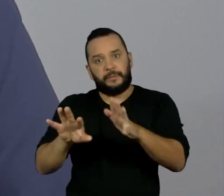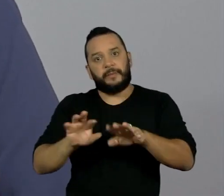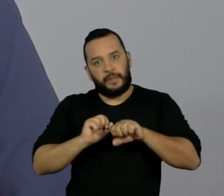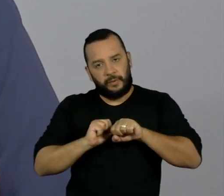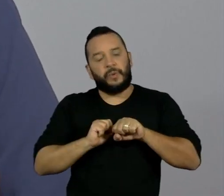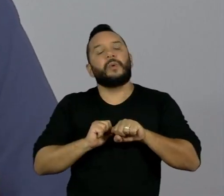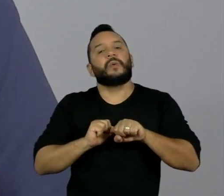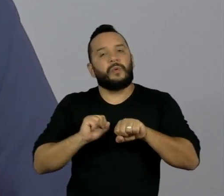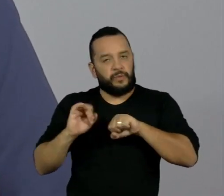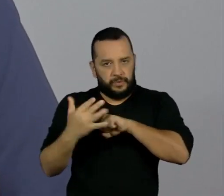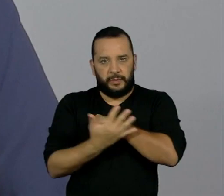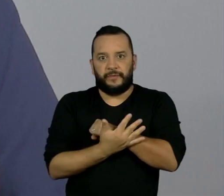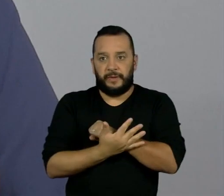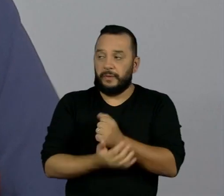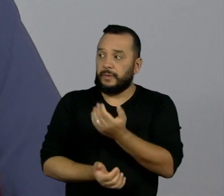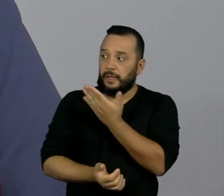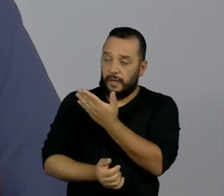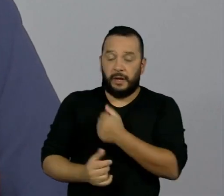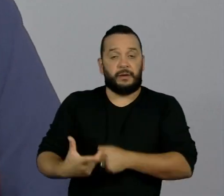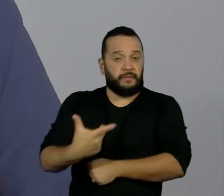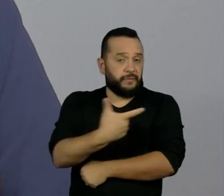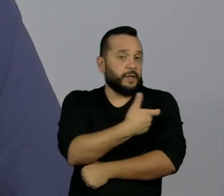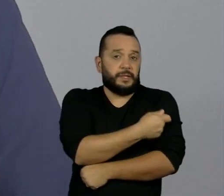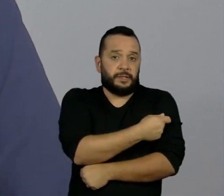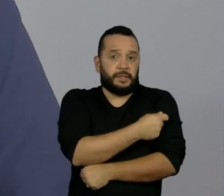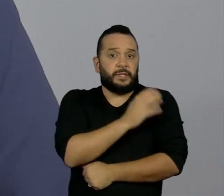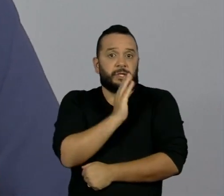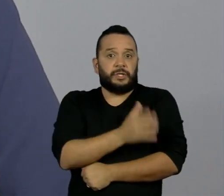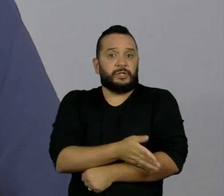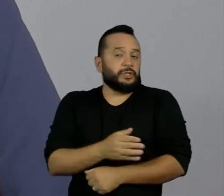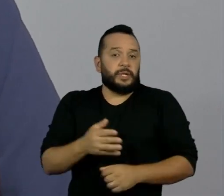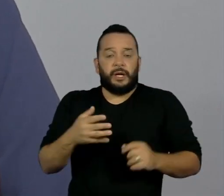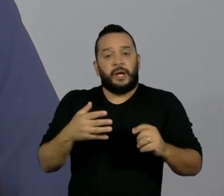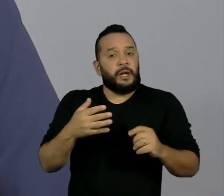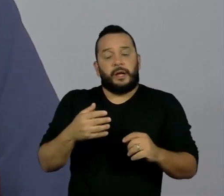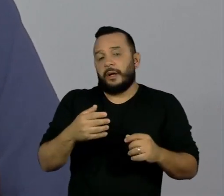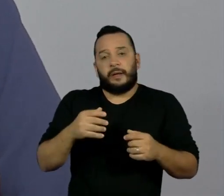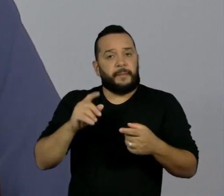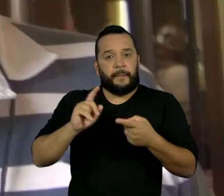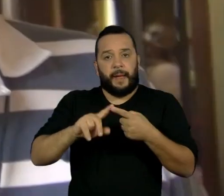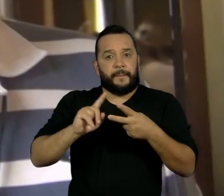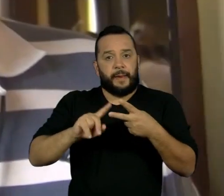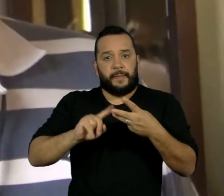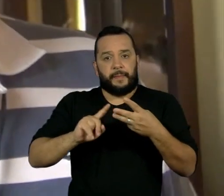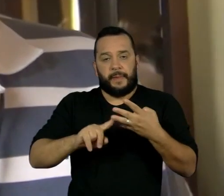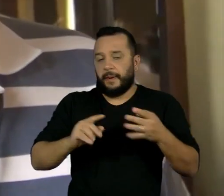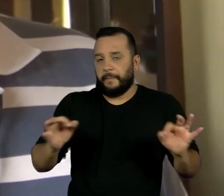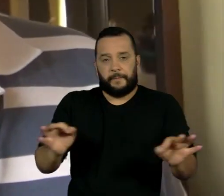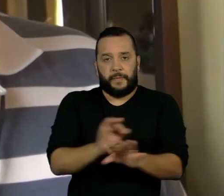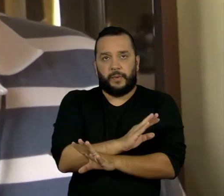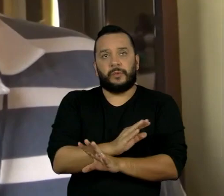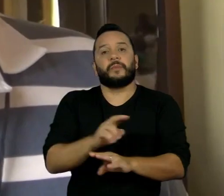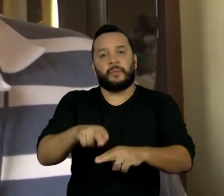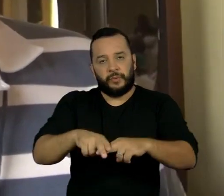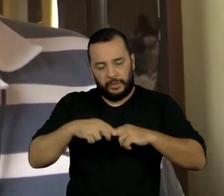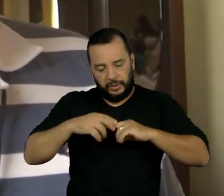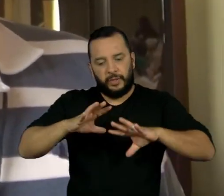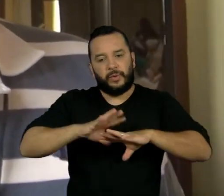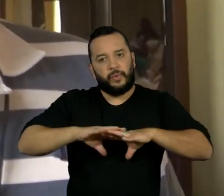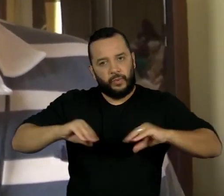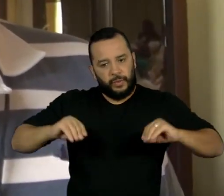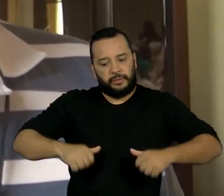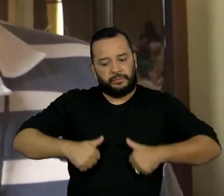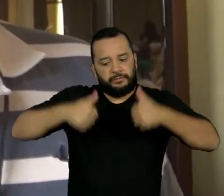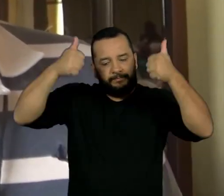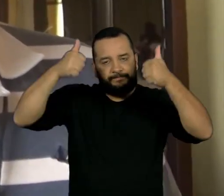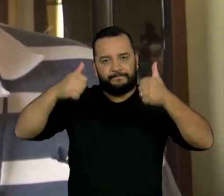vacinal completo da ministra contribuiu para uma rápida recuperação. Morre Marcelo Zelic,